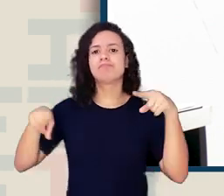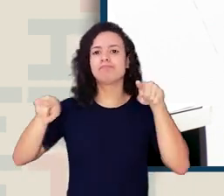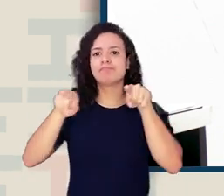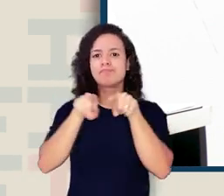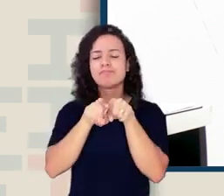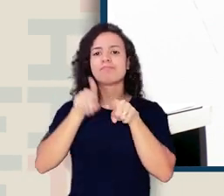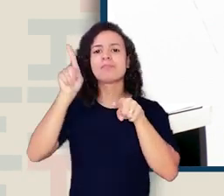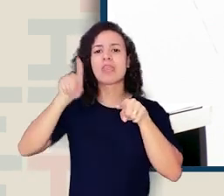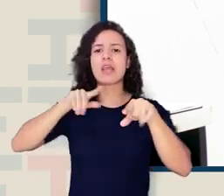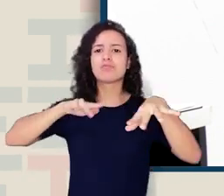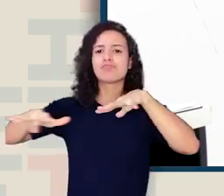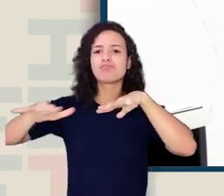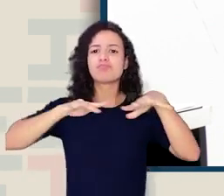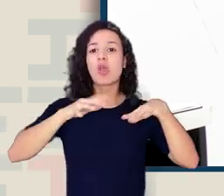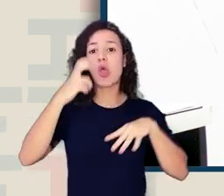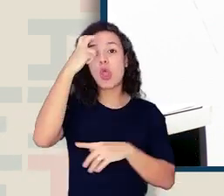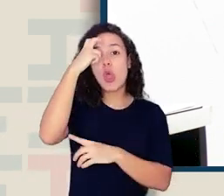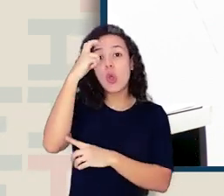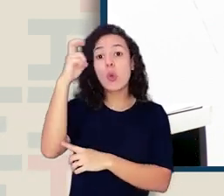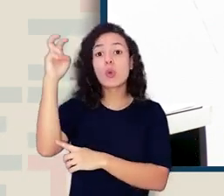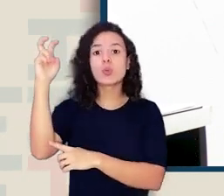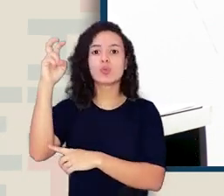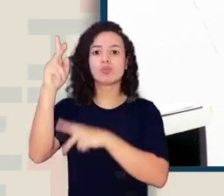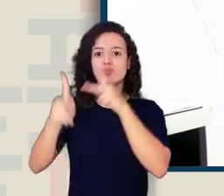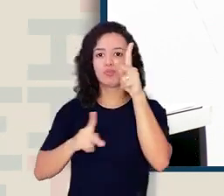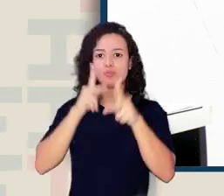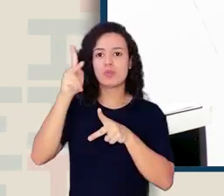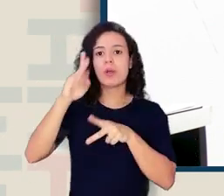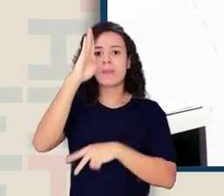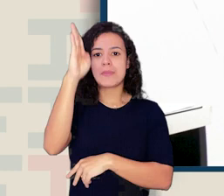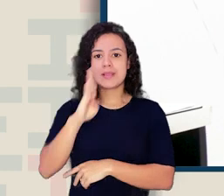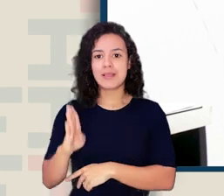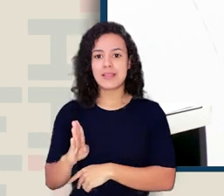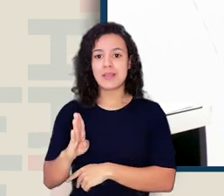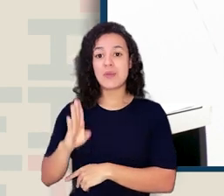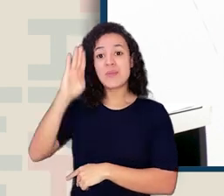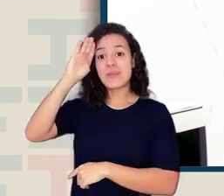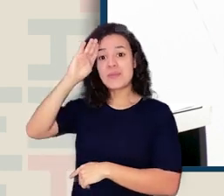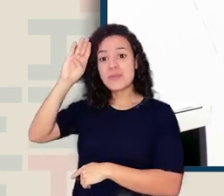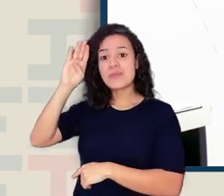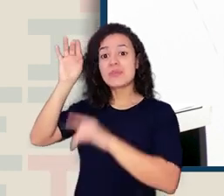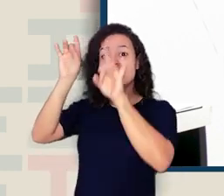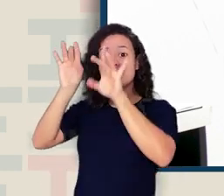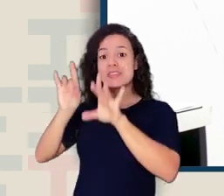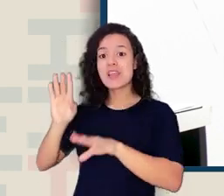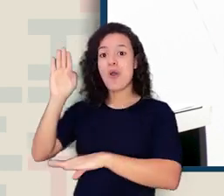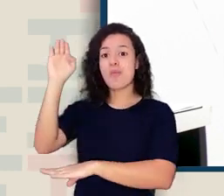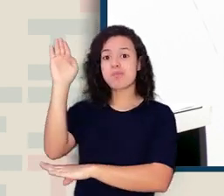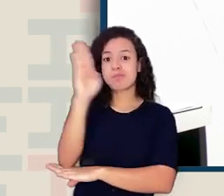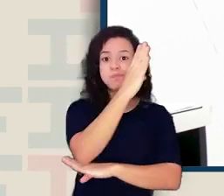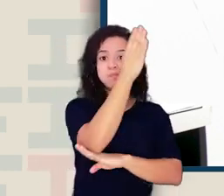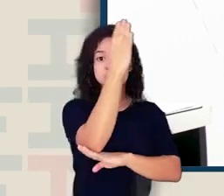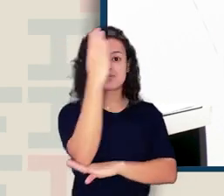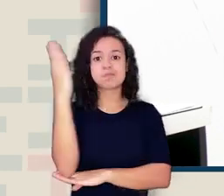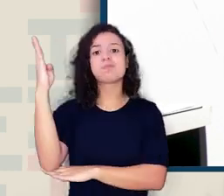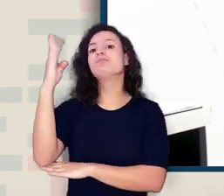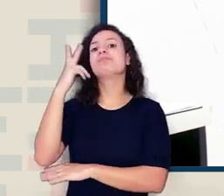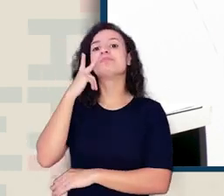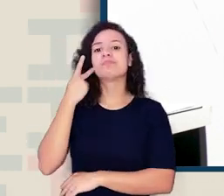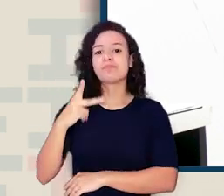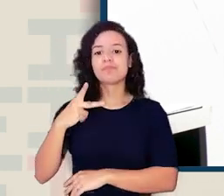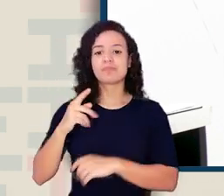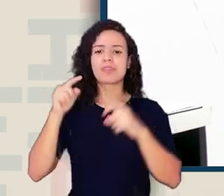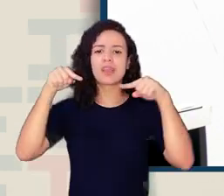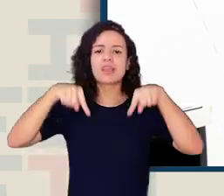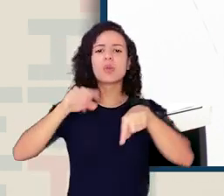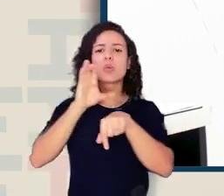conhecimentos das manifestações da cultura popular brasileira, em especial o maracatu cearense. Para